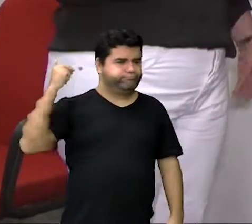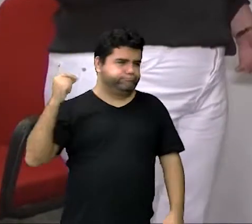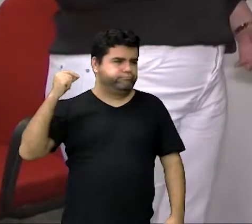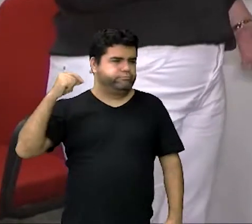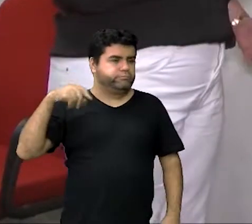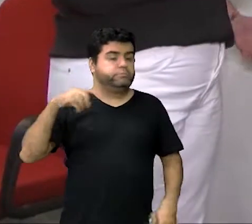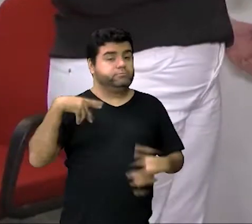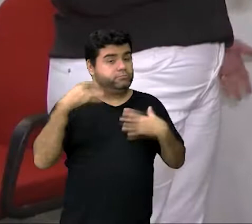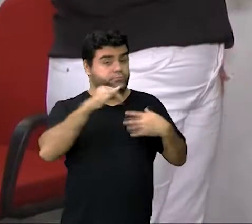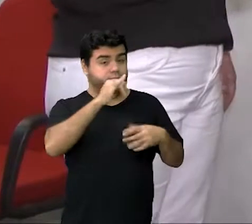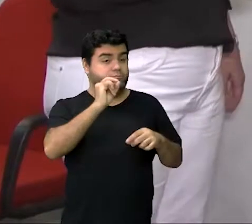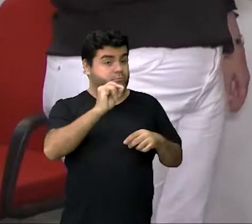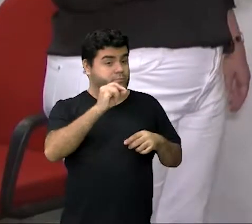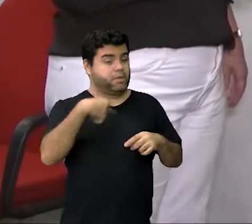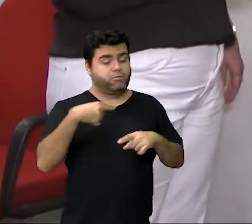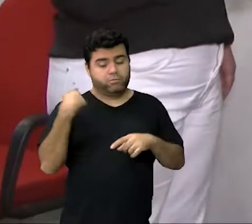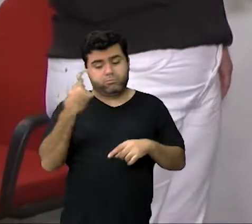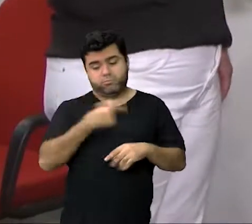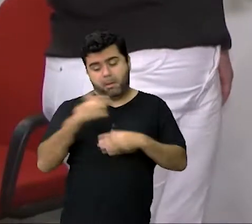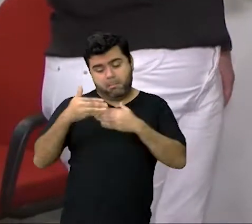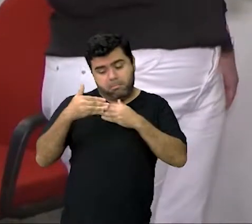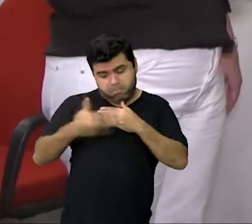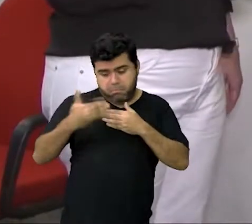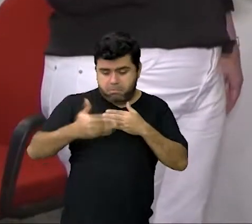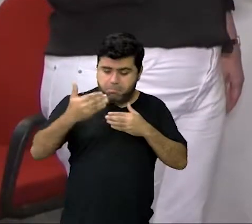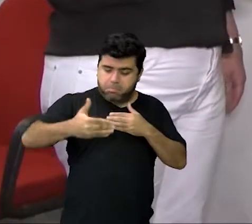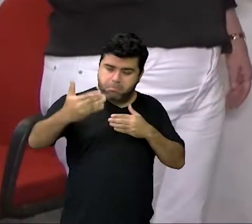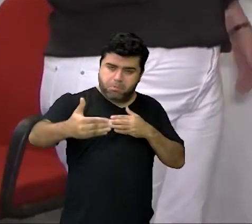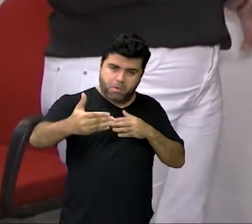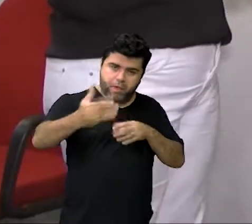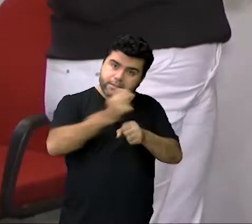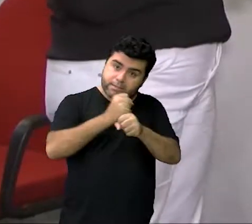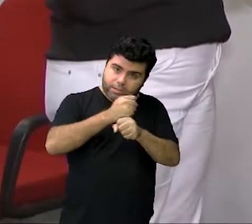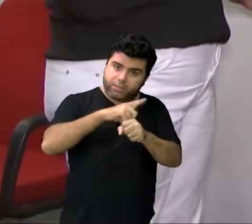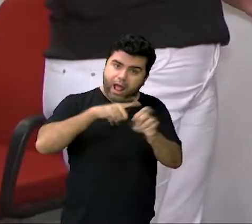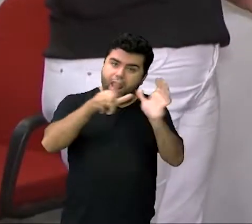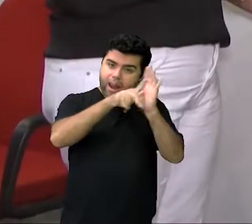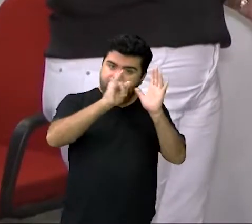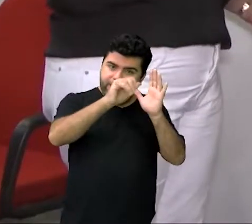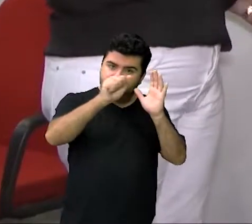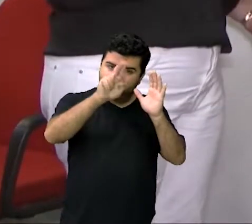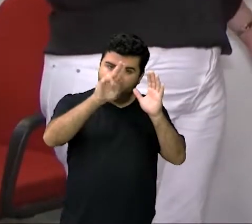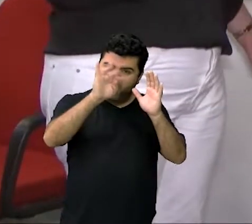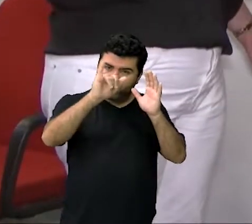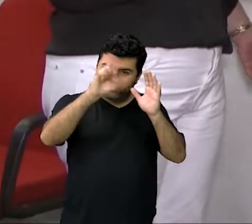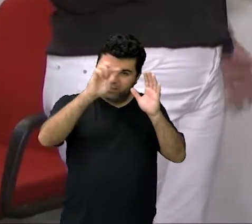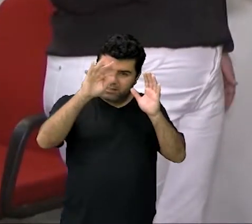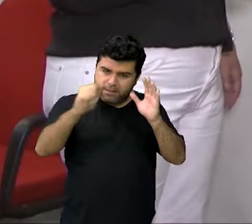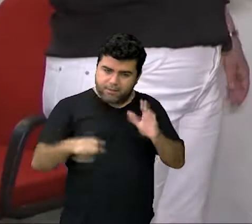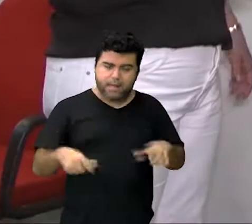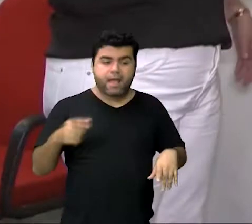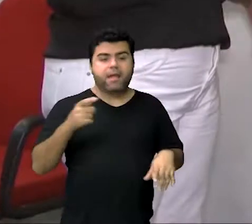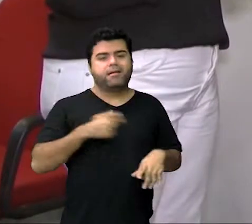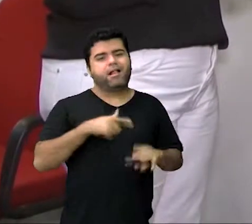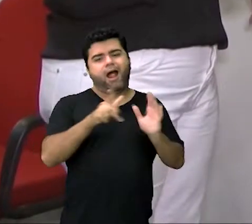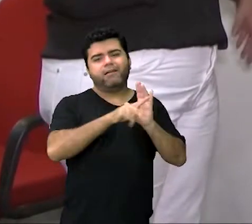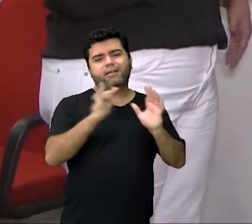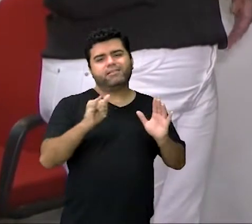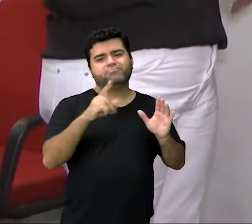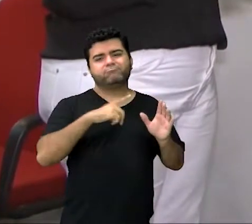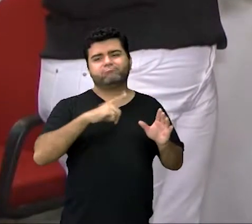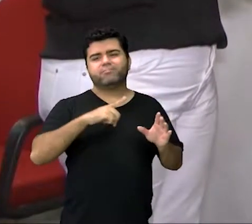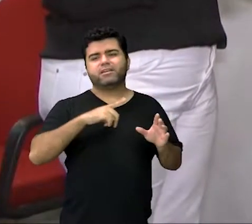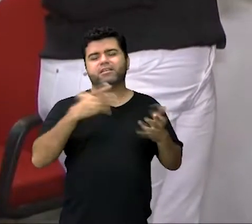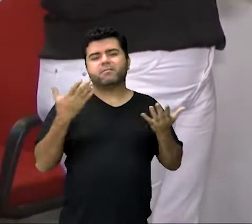avançando. Conquistamos esse ano a nossa lei do autista. Agora, conquistar essa lei não é suficiente, porque nós precisamos fazer,